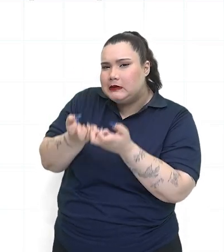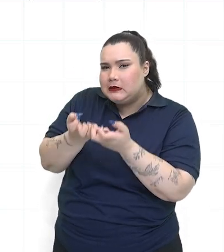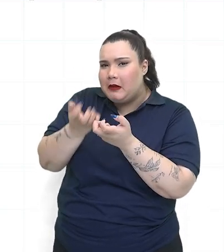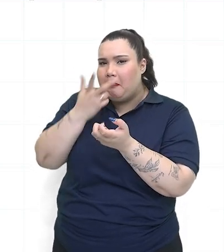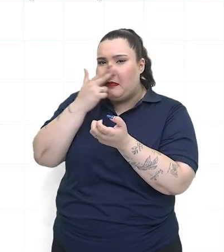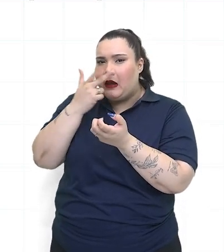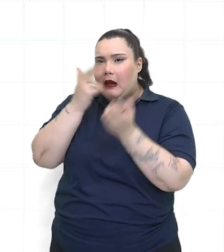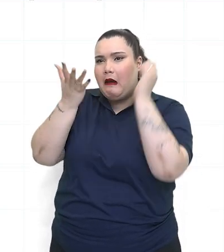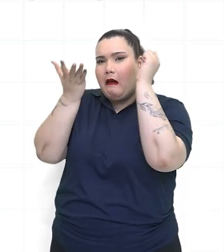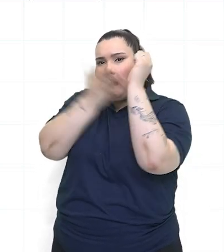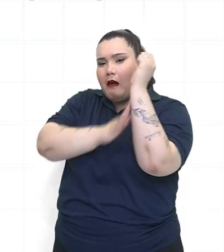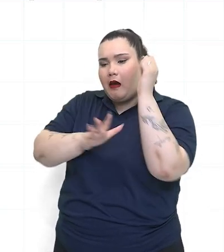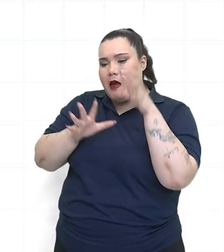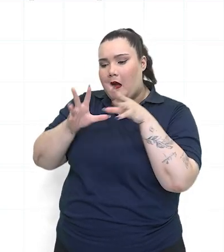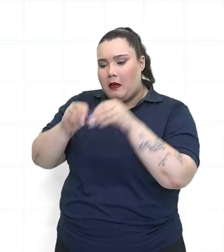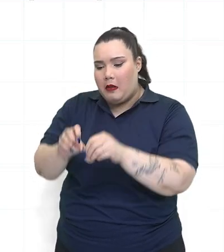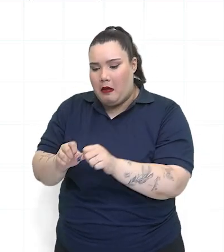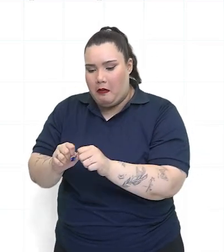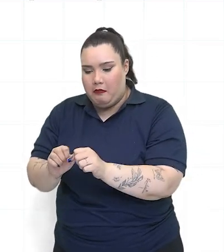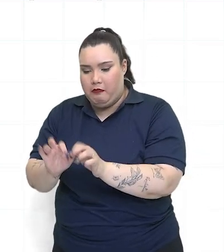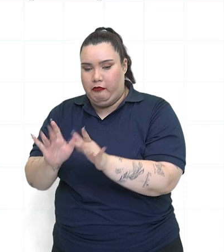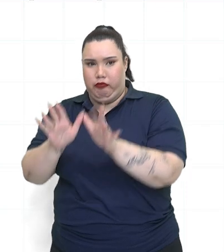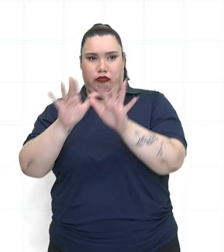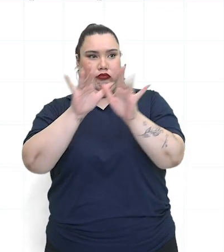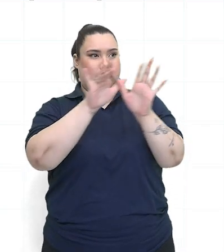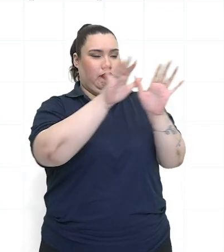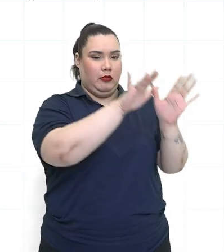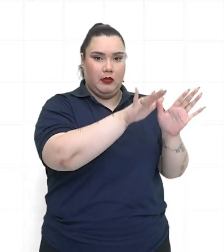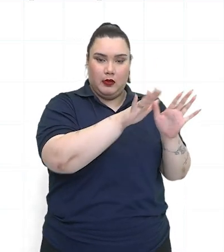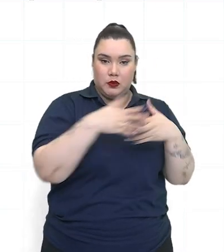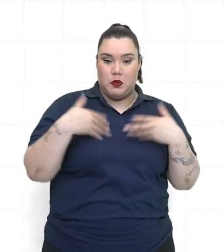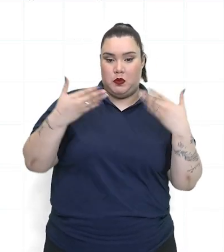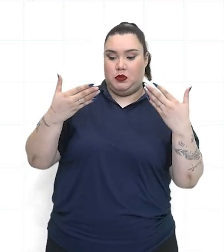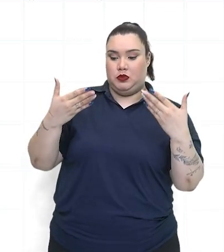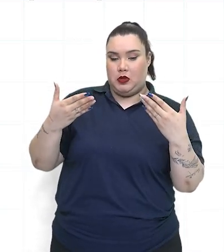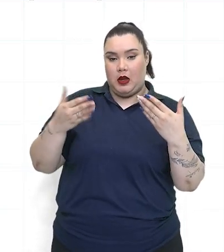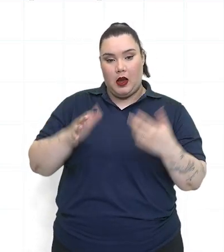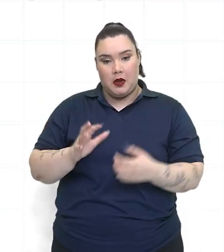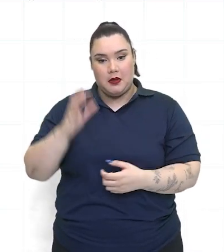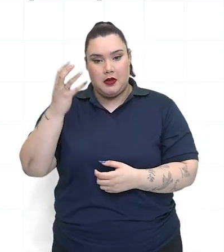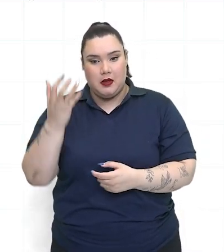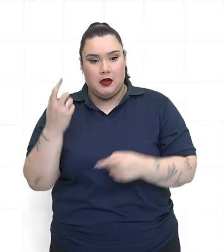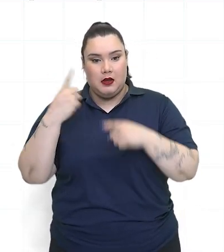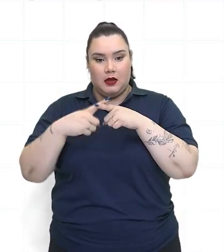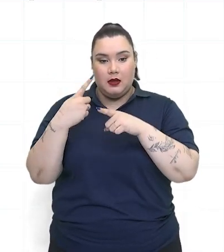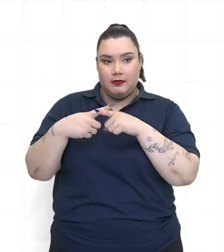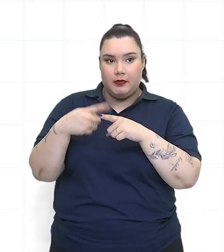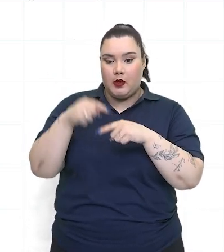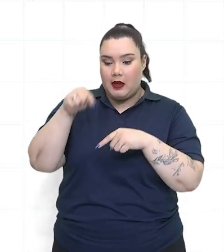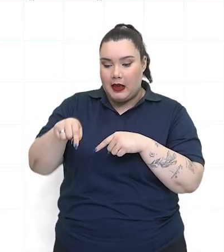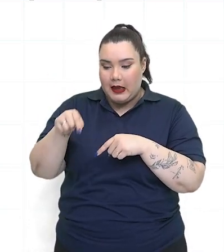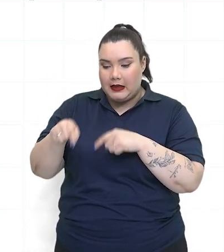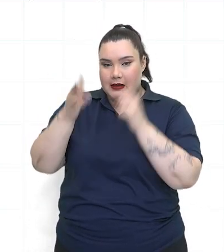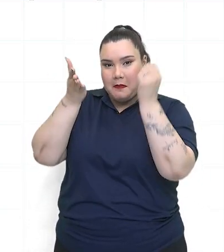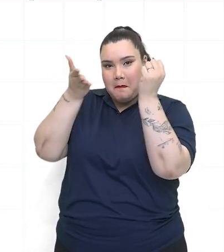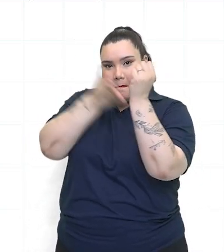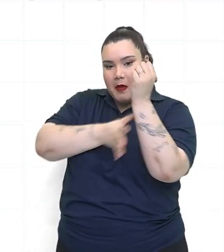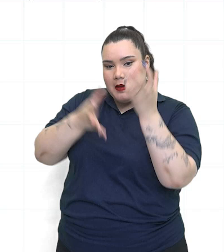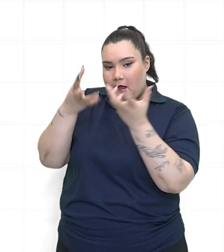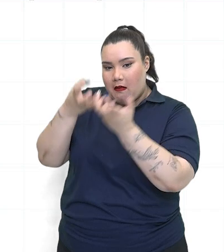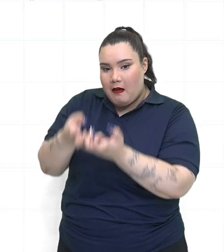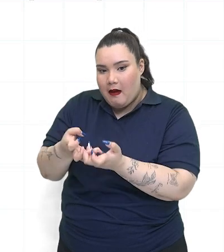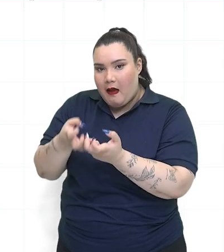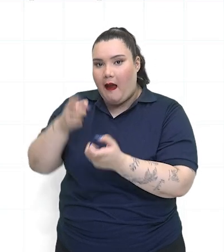ele virou bicho, abriu asas e voou? Se isso aconteceu, é porque o graveto era